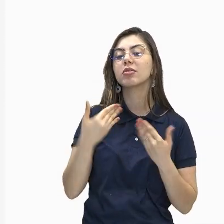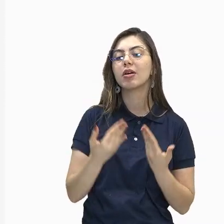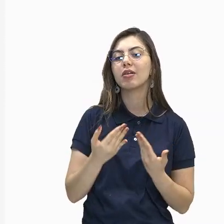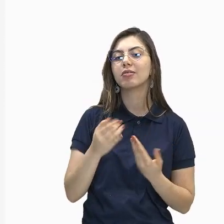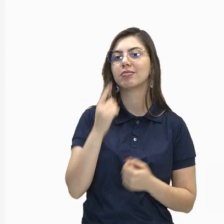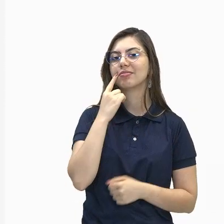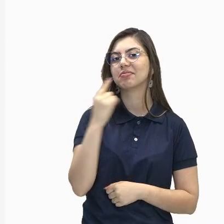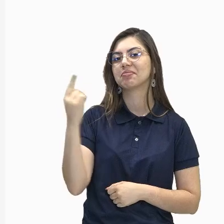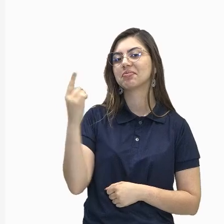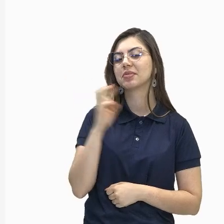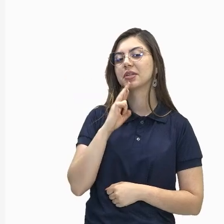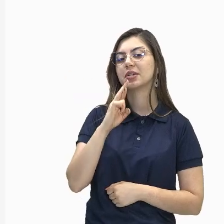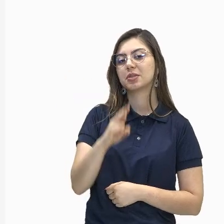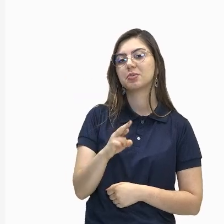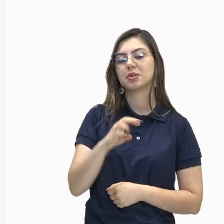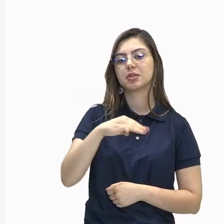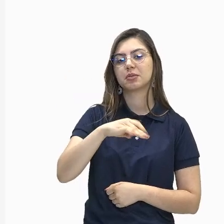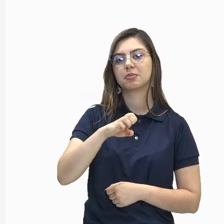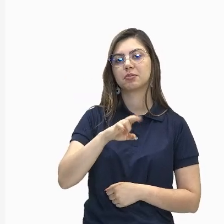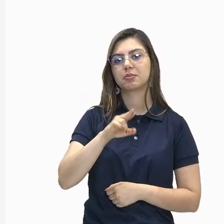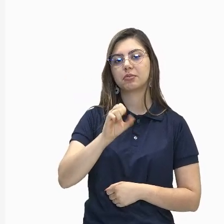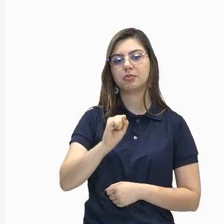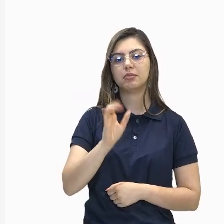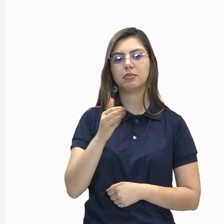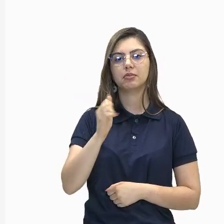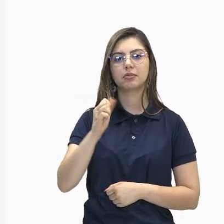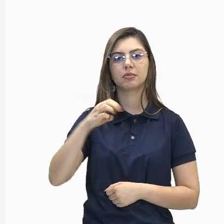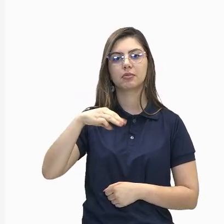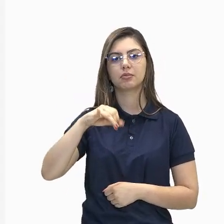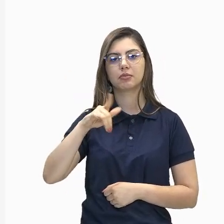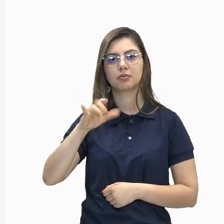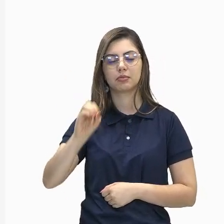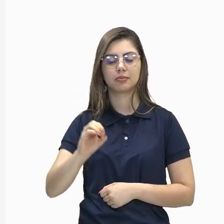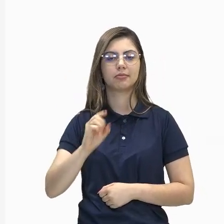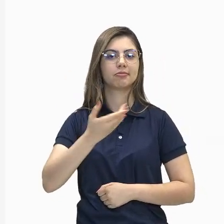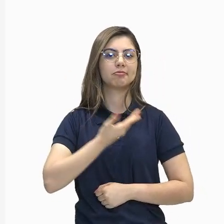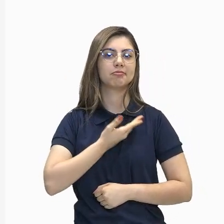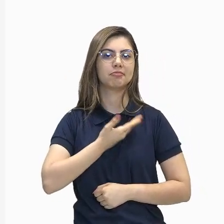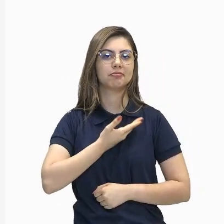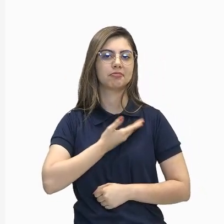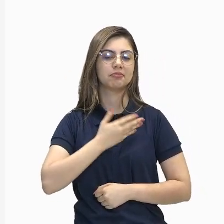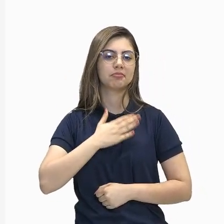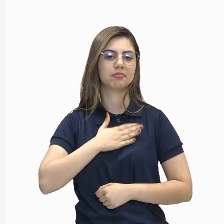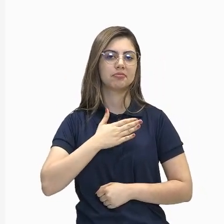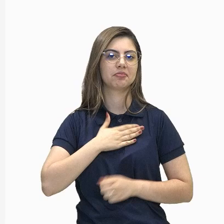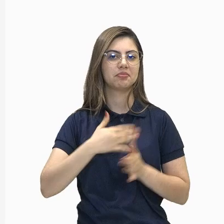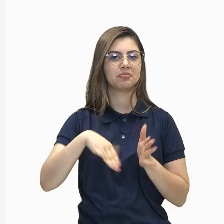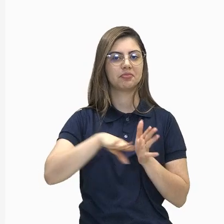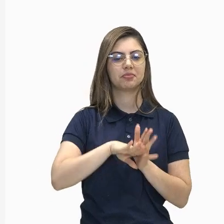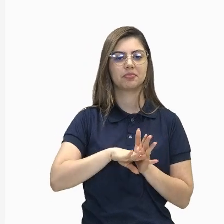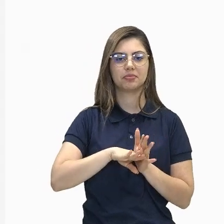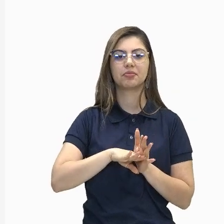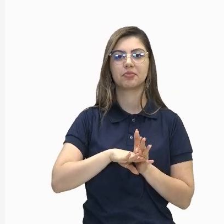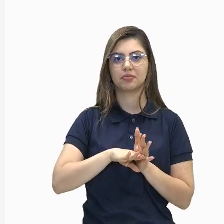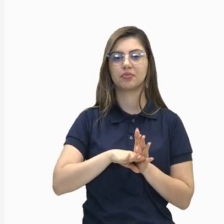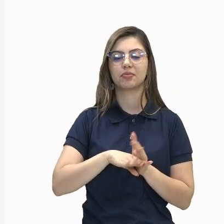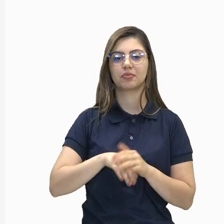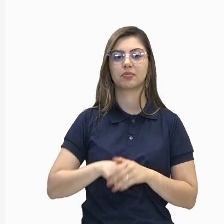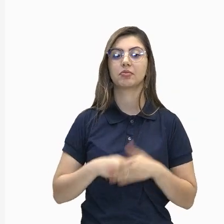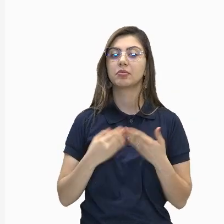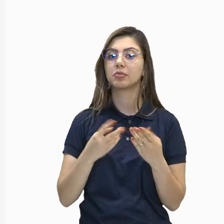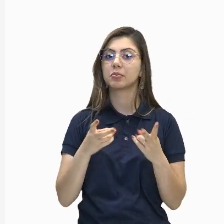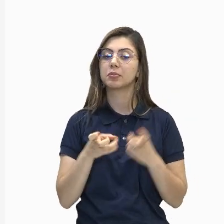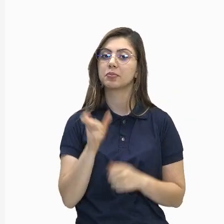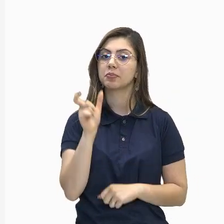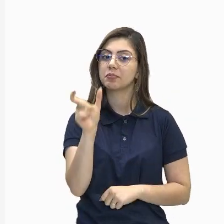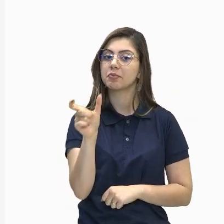meus amigos. Então, temos aqui o sujeito da oração. Esse termo, meus amigos, que está destacado